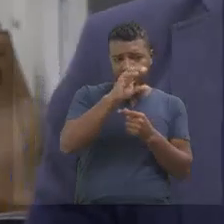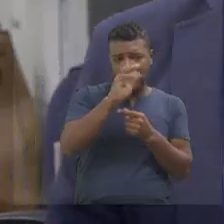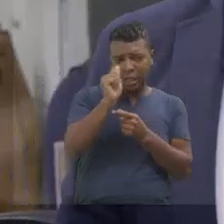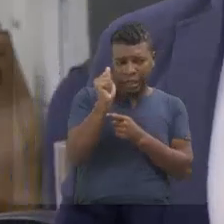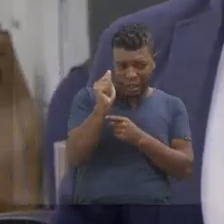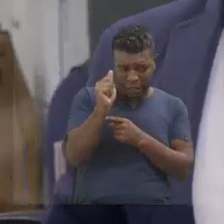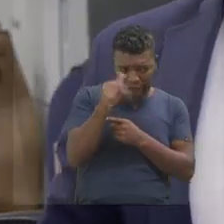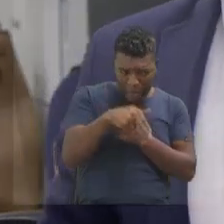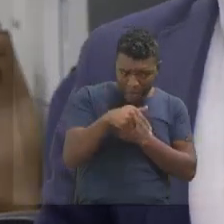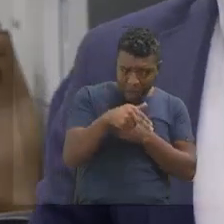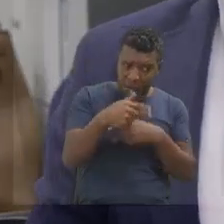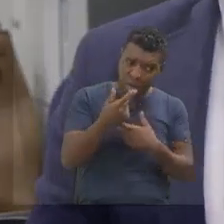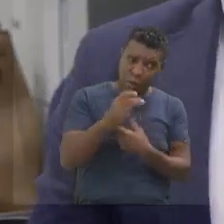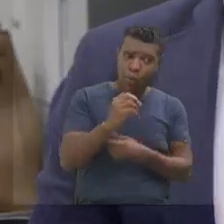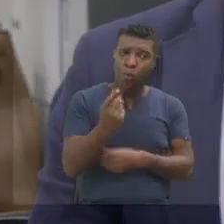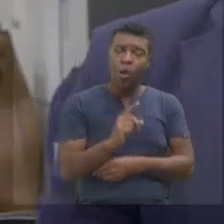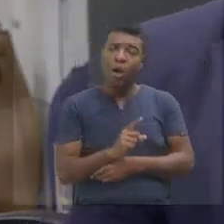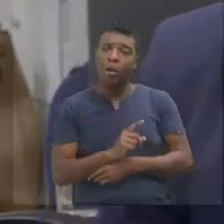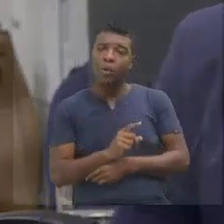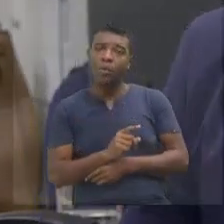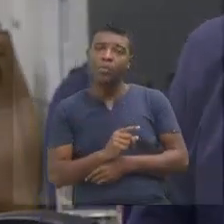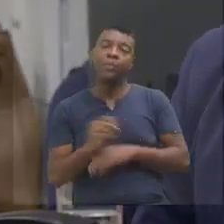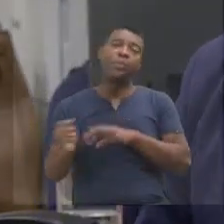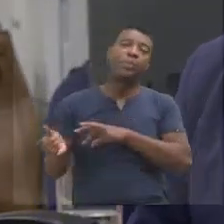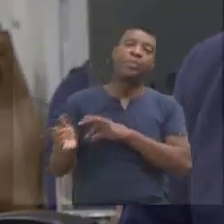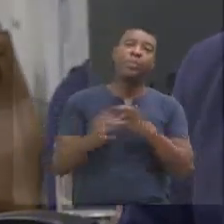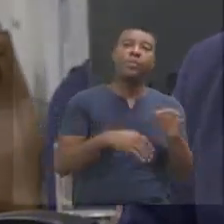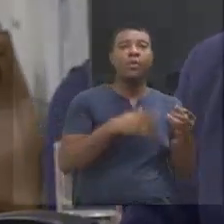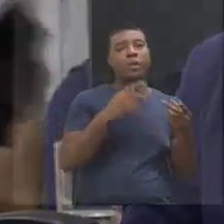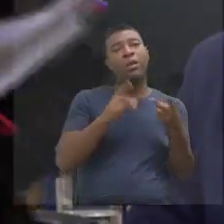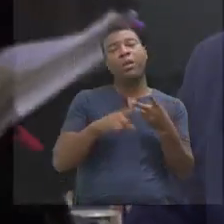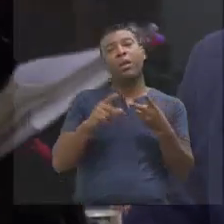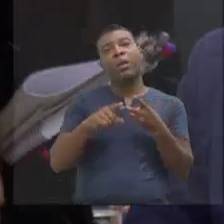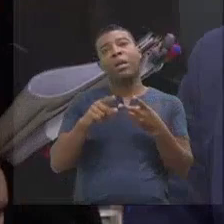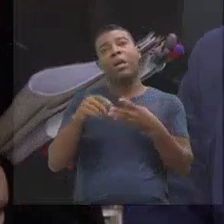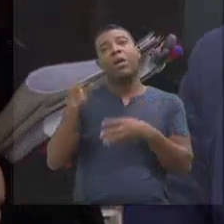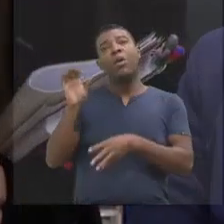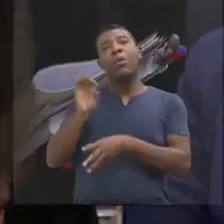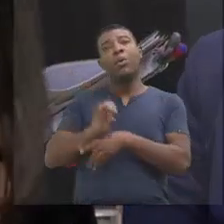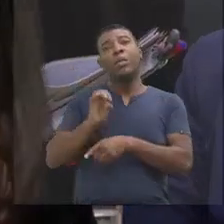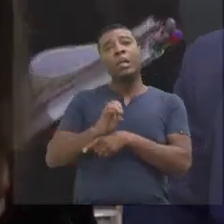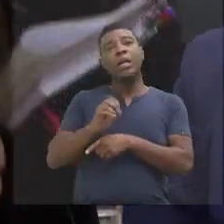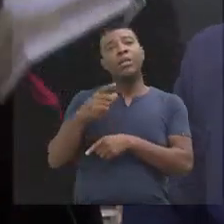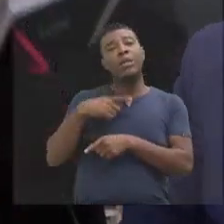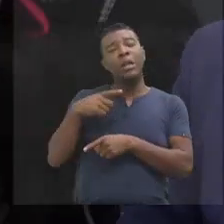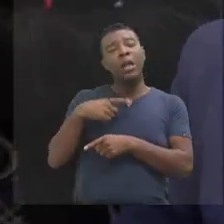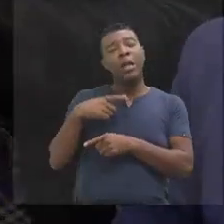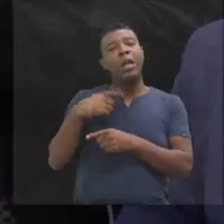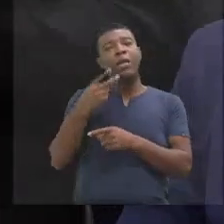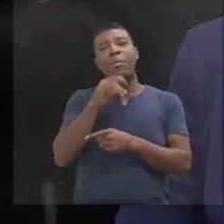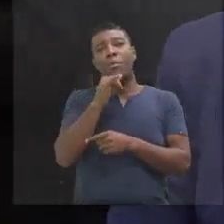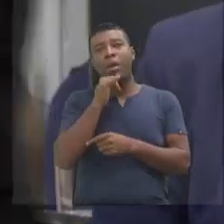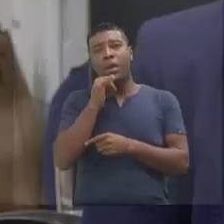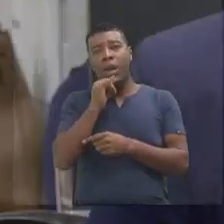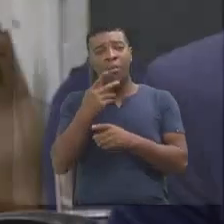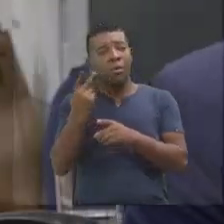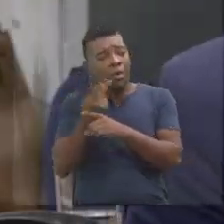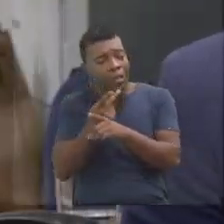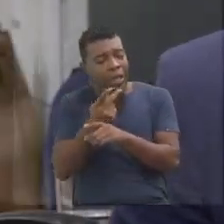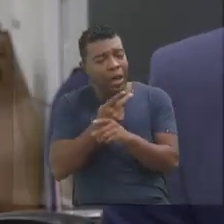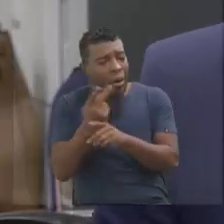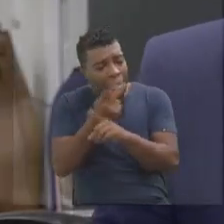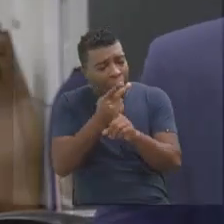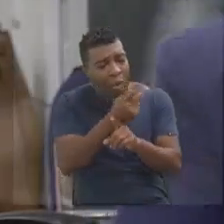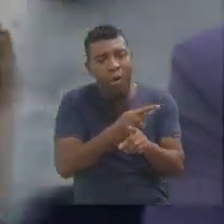questão se o Estado tem planejamento específico para busca ativa diagnóstico tratamento de câncer que mais